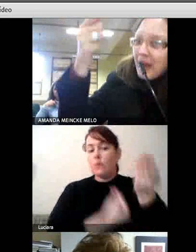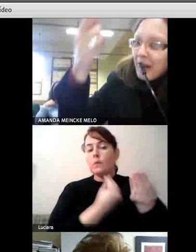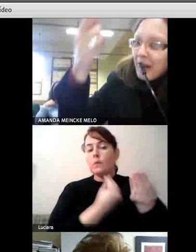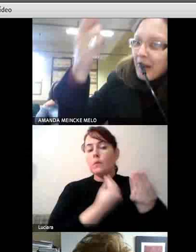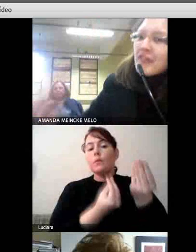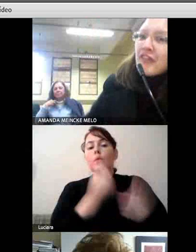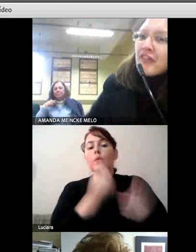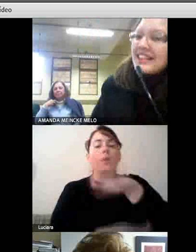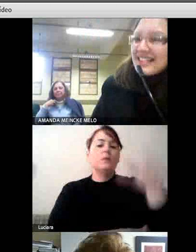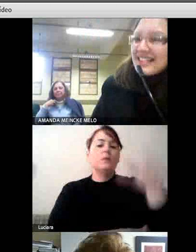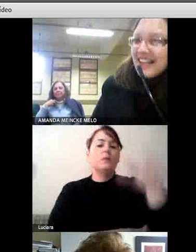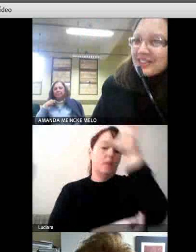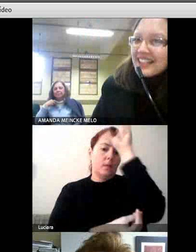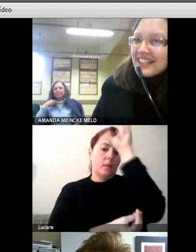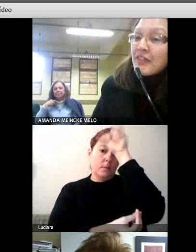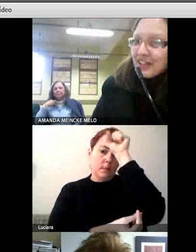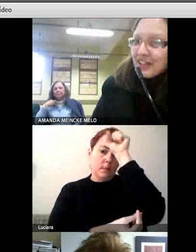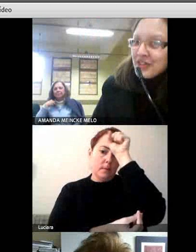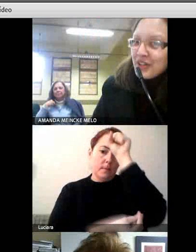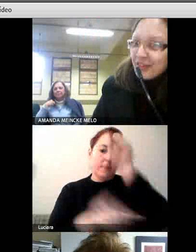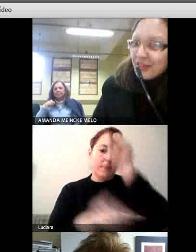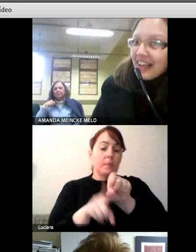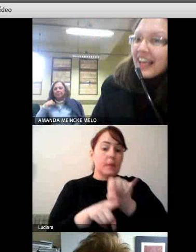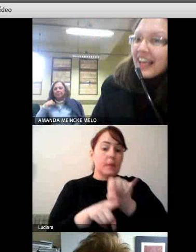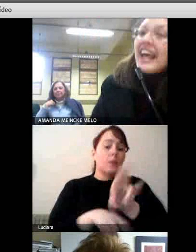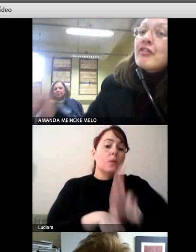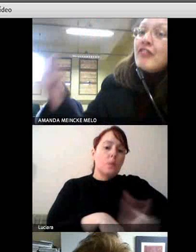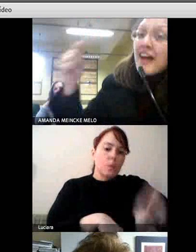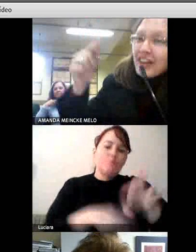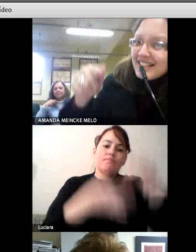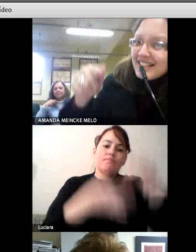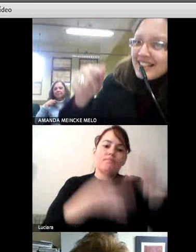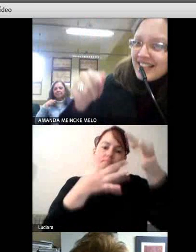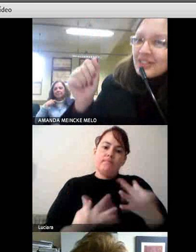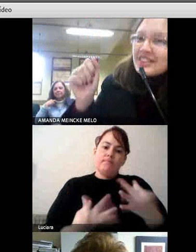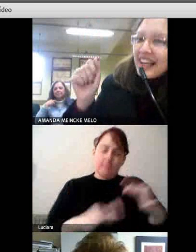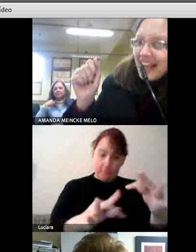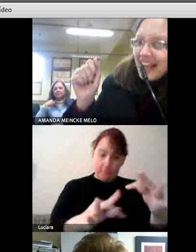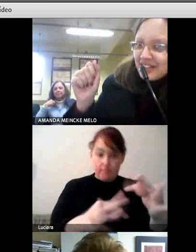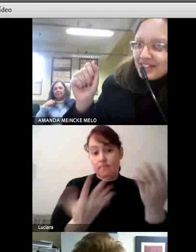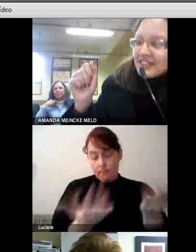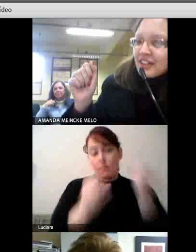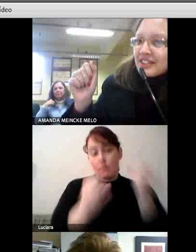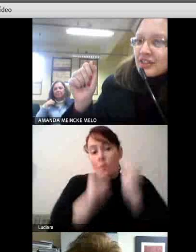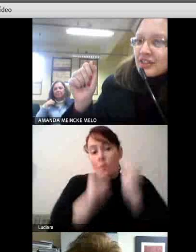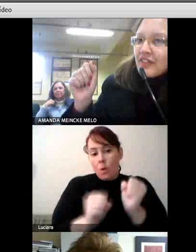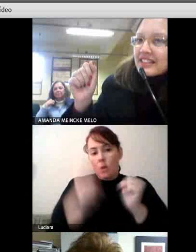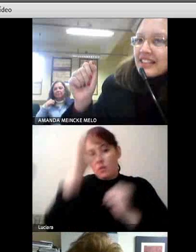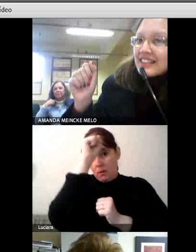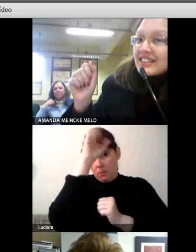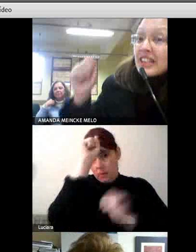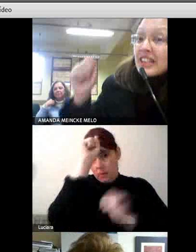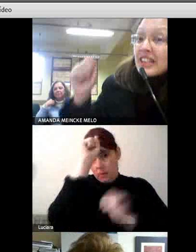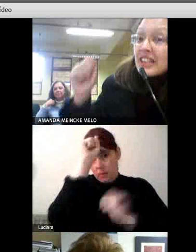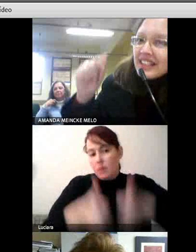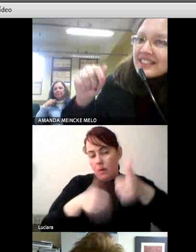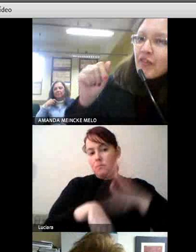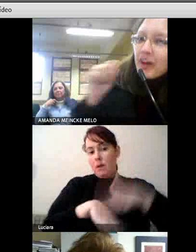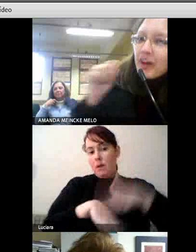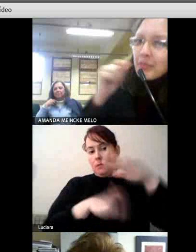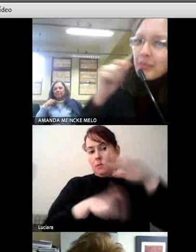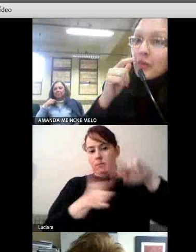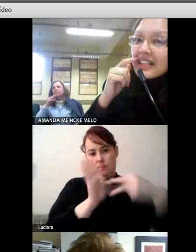para promover um aprendizado significativo e favorecer que os egressos das nossas universidades utilizem